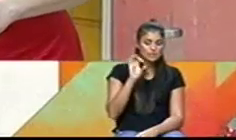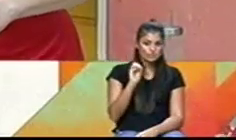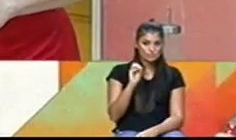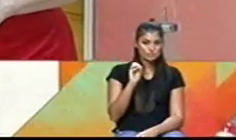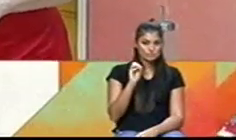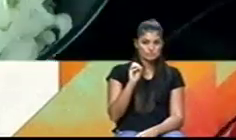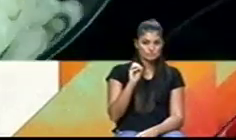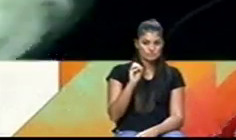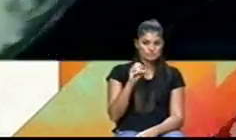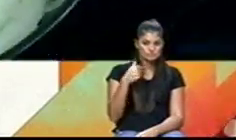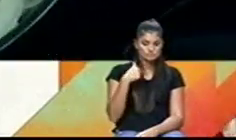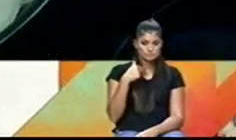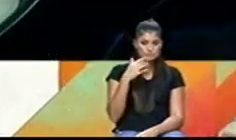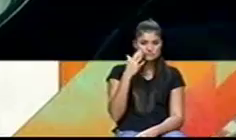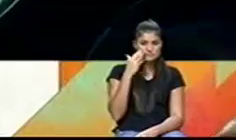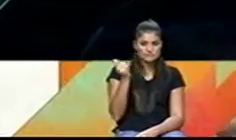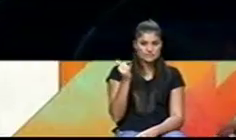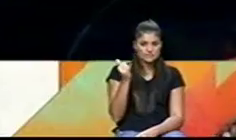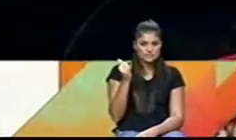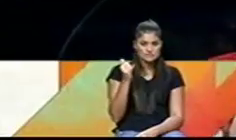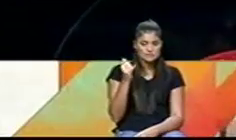cebola amaciasse mais um pouco.